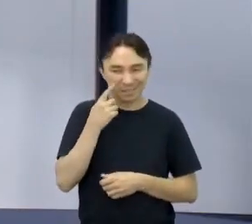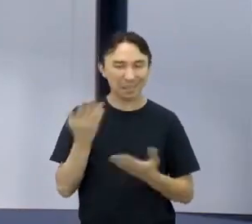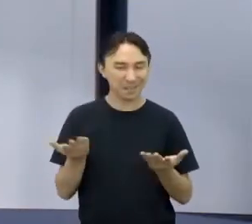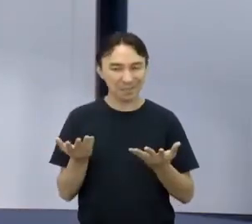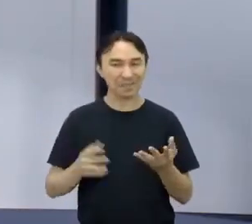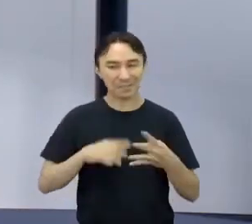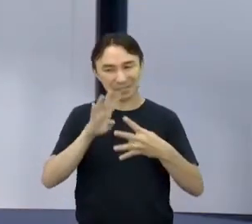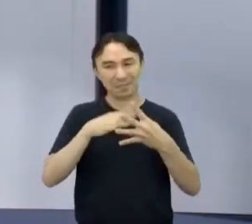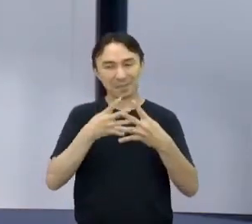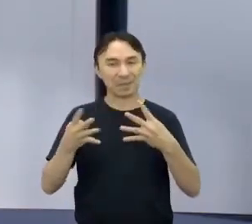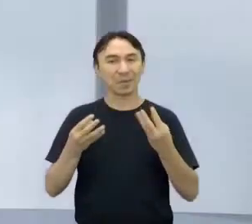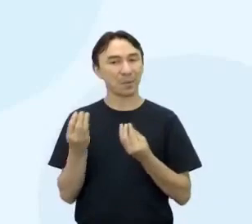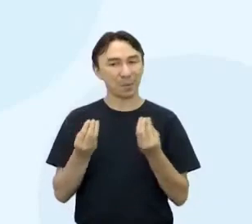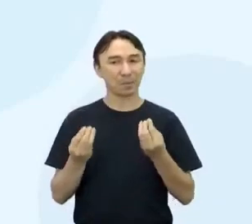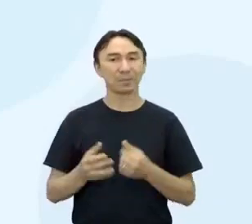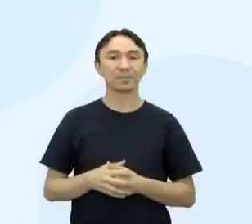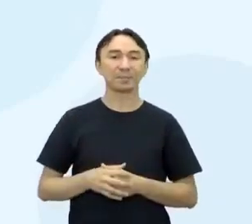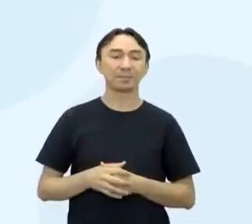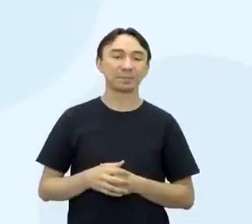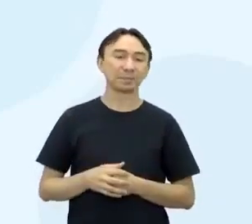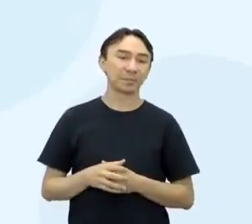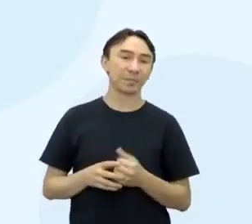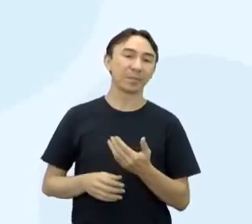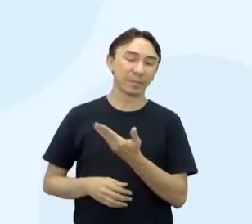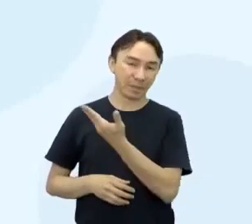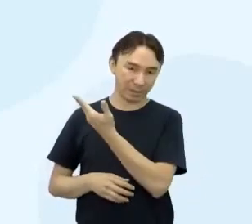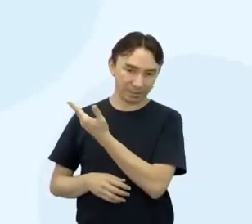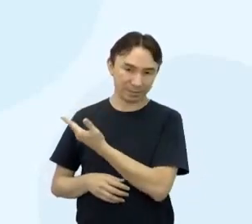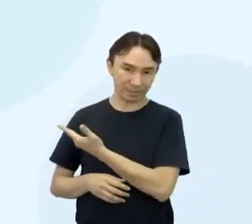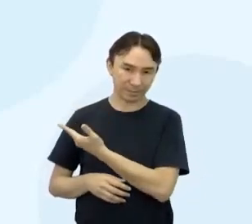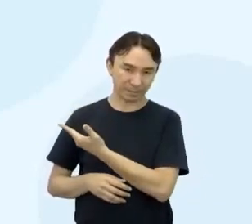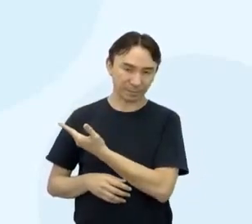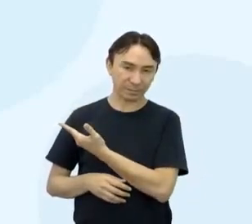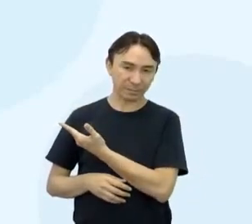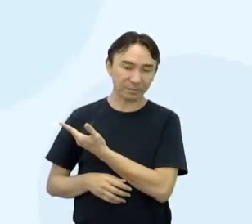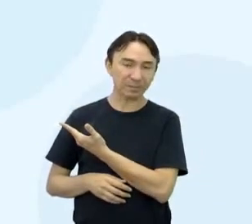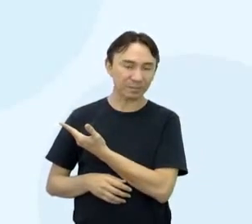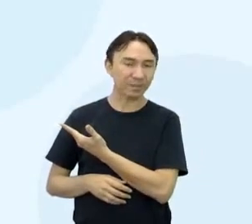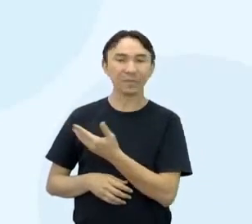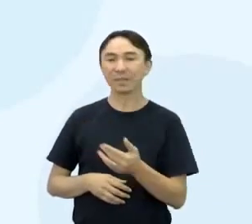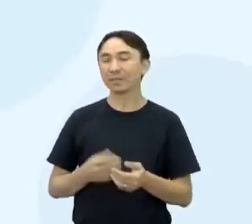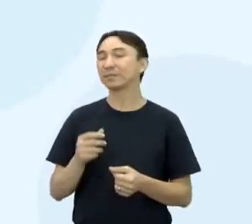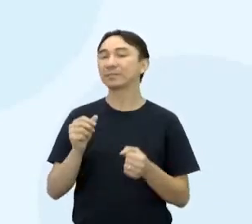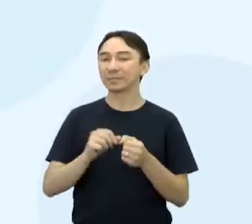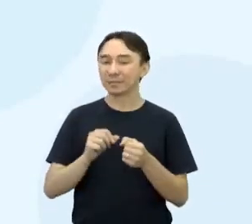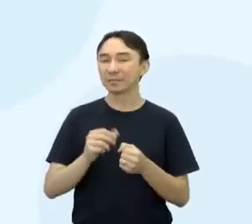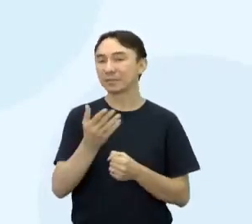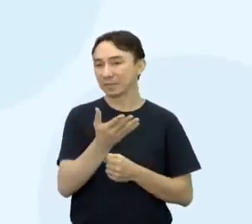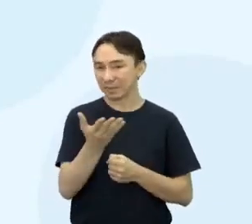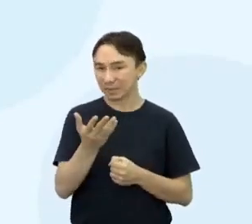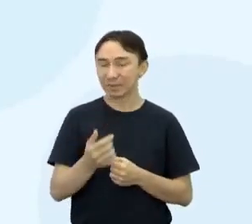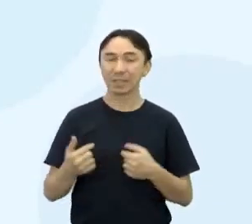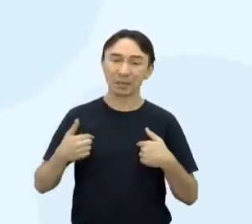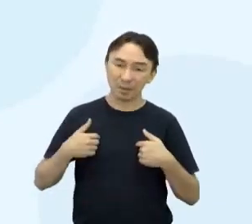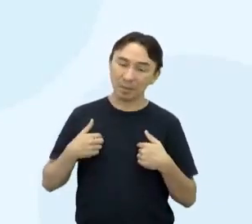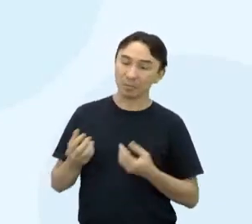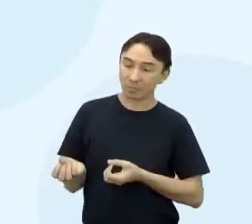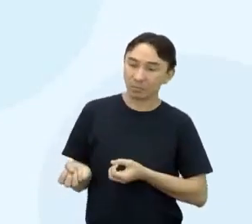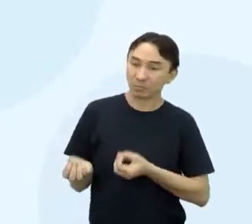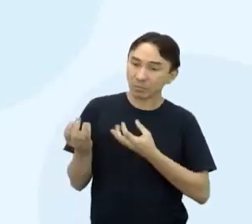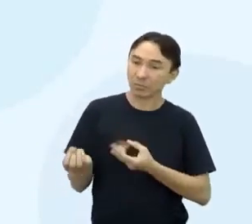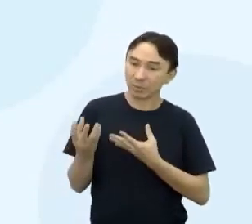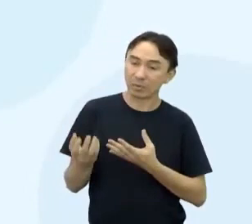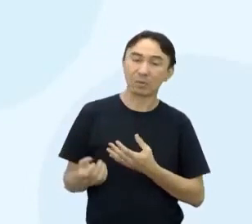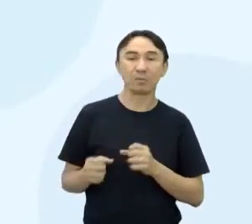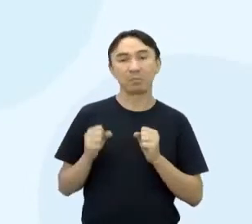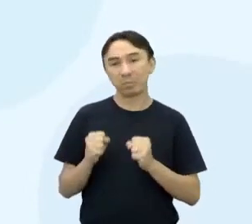no slide para ver como ficou. Essa tabelinha ficou para vocês fazerem. Estes são os meus dados e eles podem não